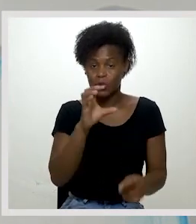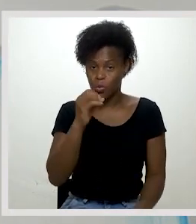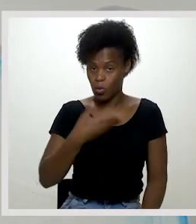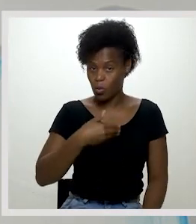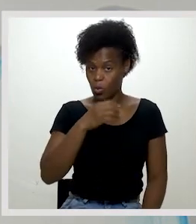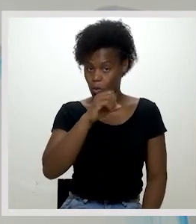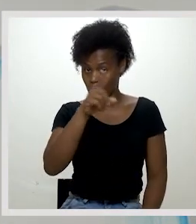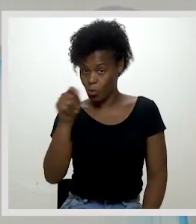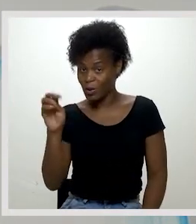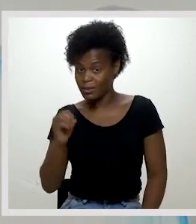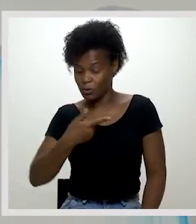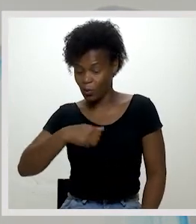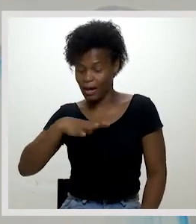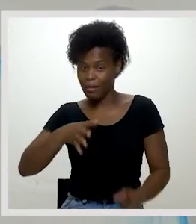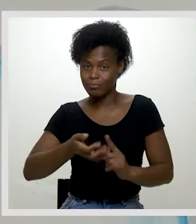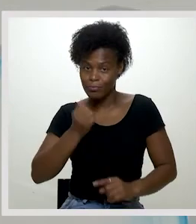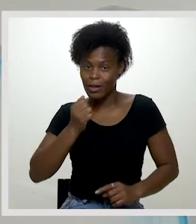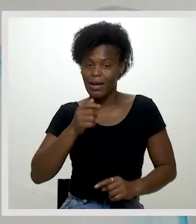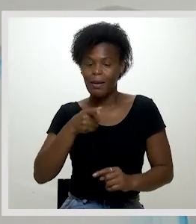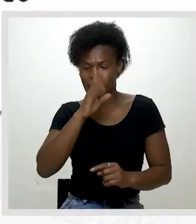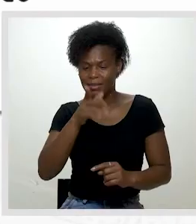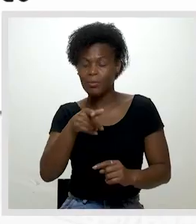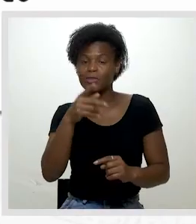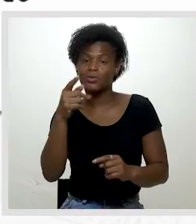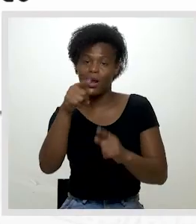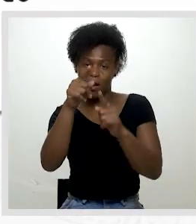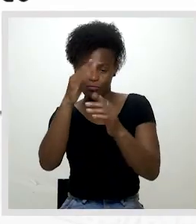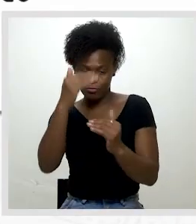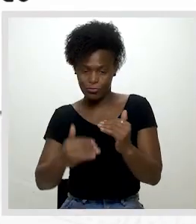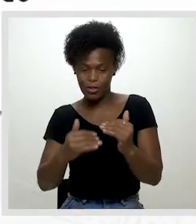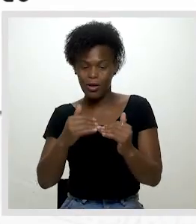queríamos obter, eram praticamente esses codões que vocês estão a ver